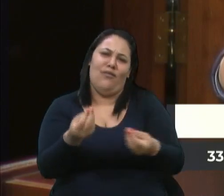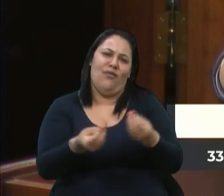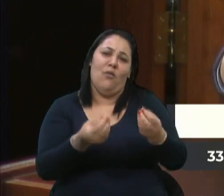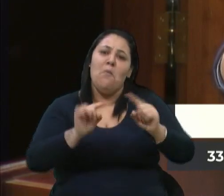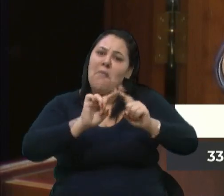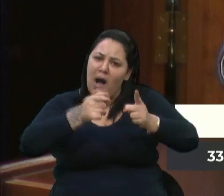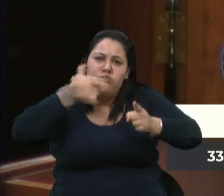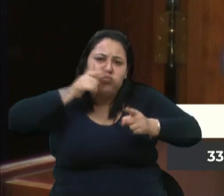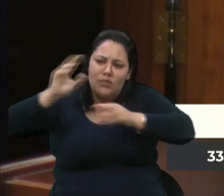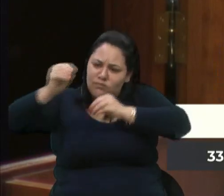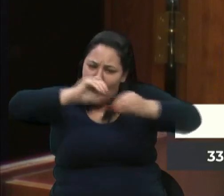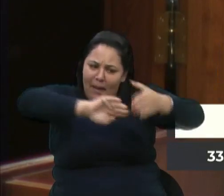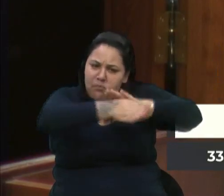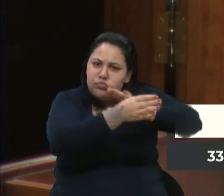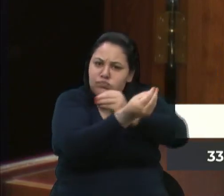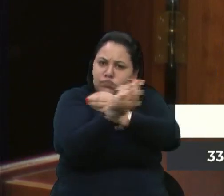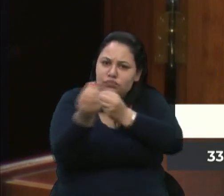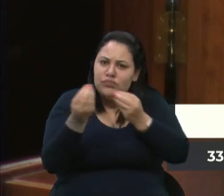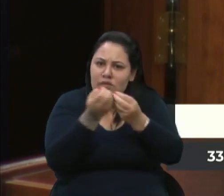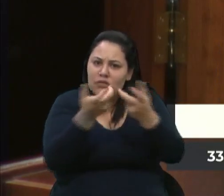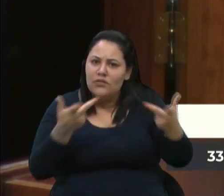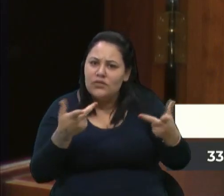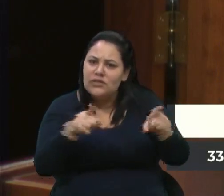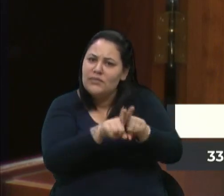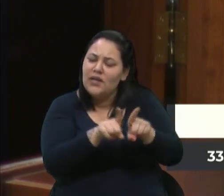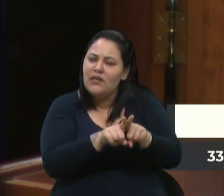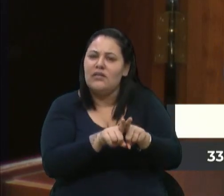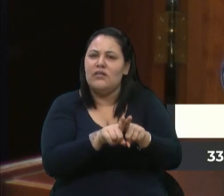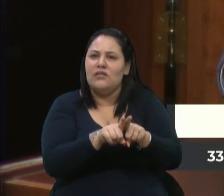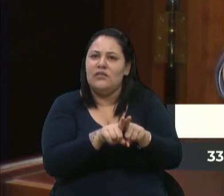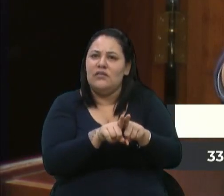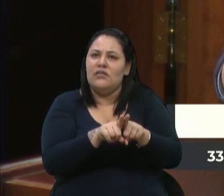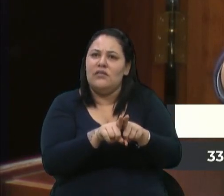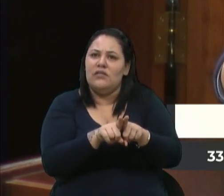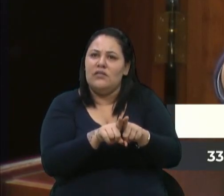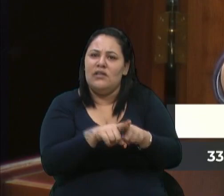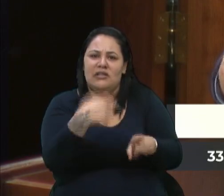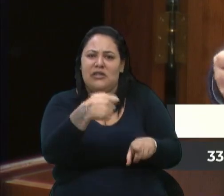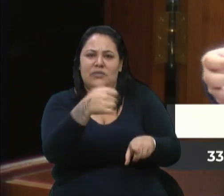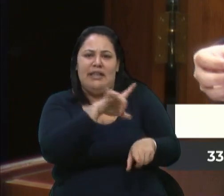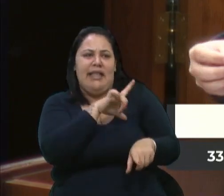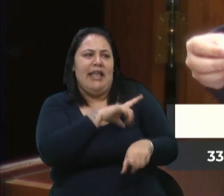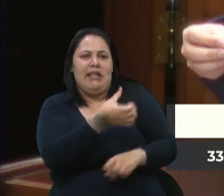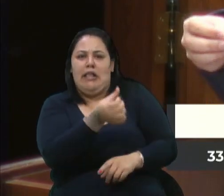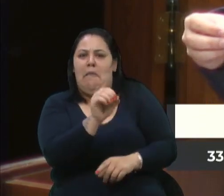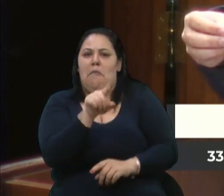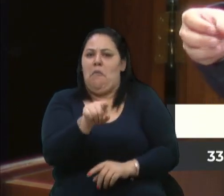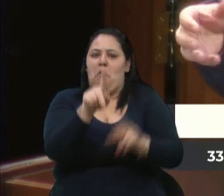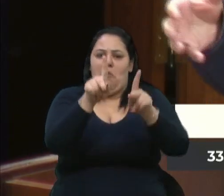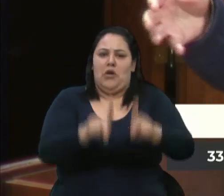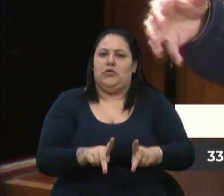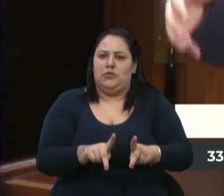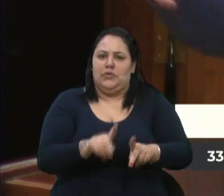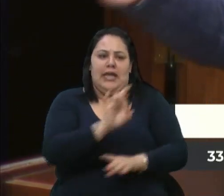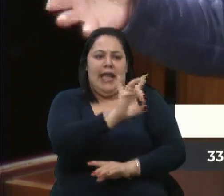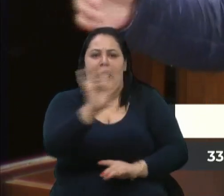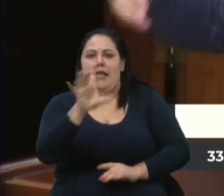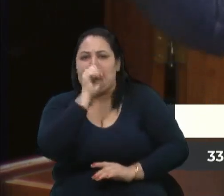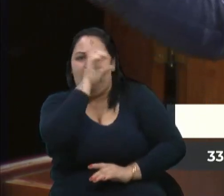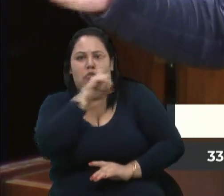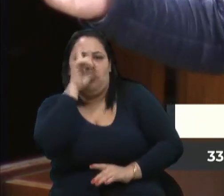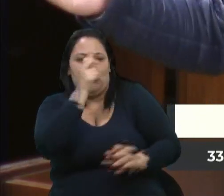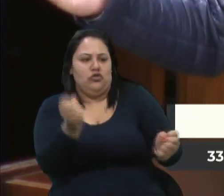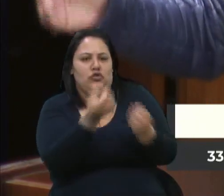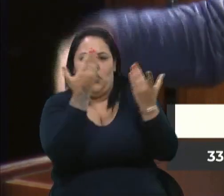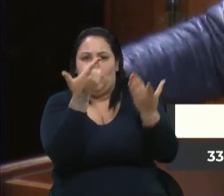cá. Né? A gente consegue adaptar para cá. Eu não quero que tenha 60 mil pessoas em cada final de semana em show, não